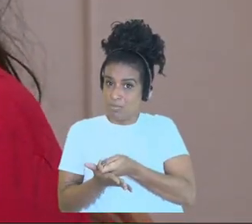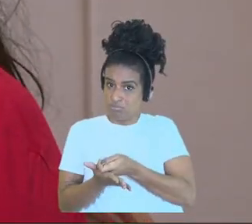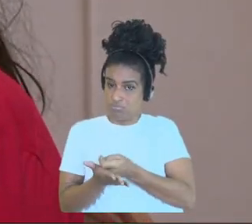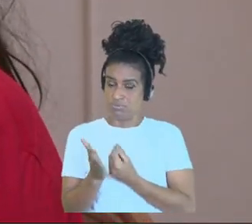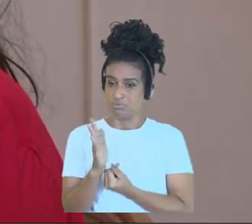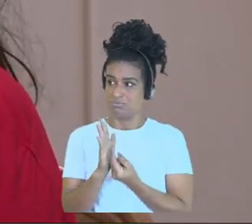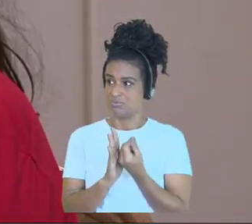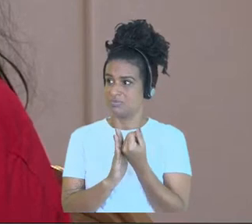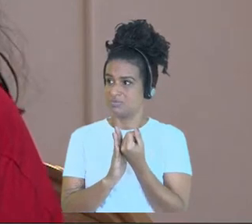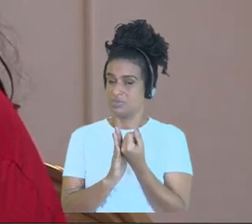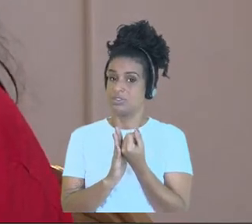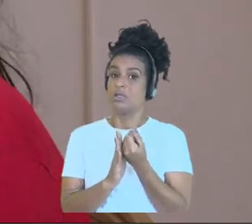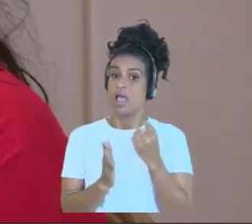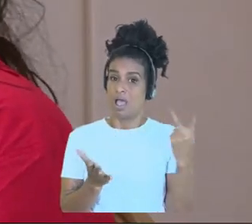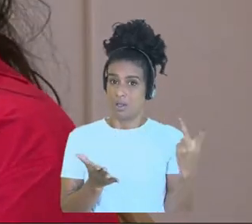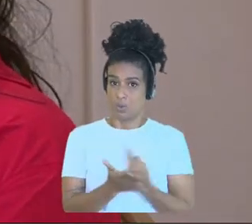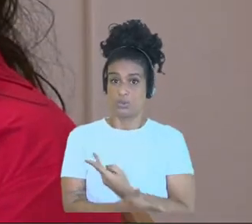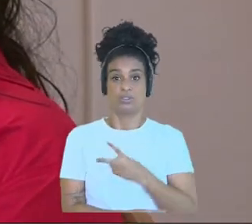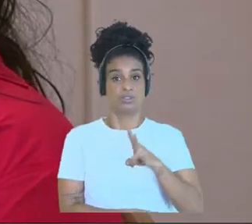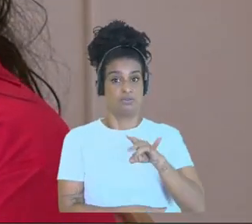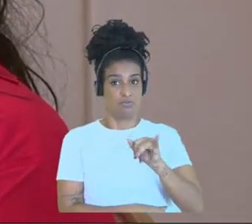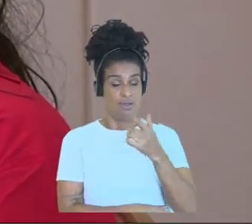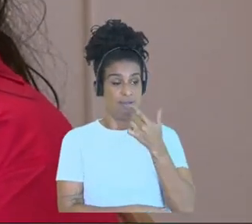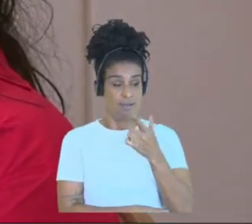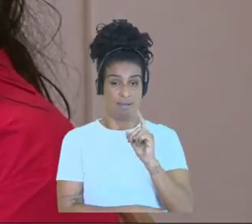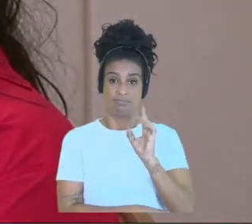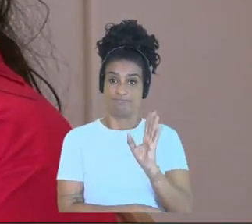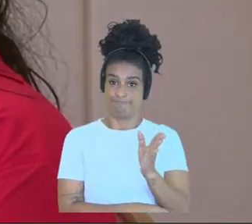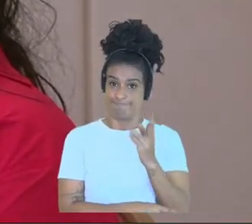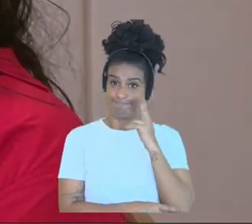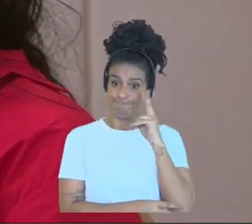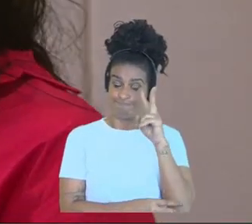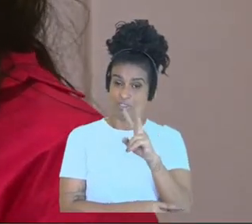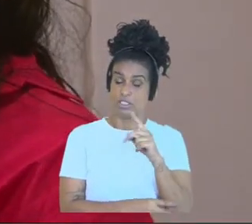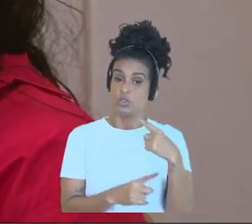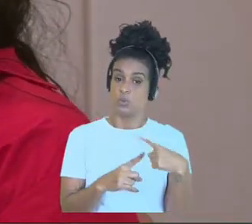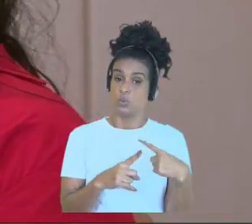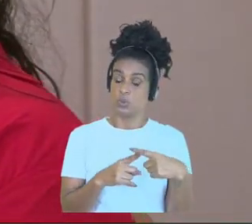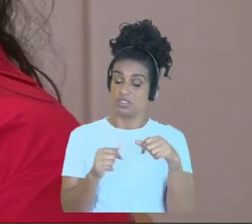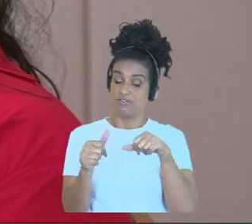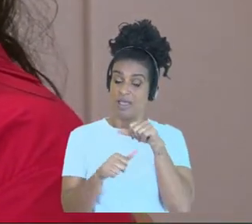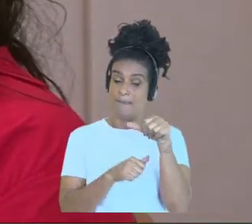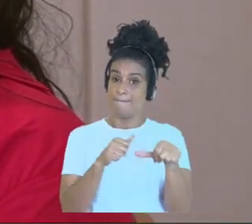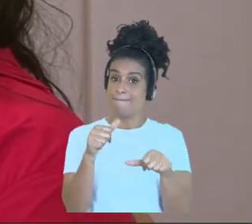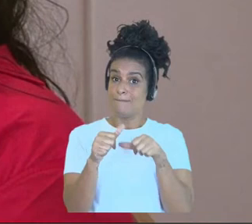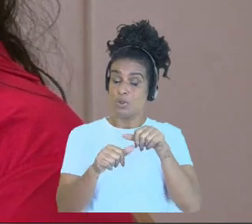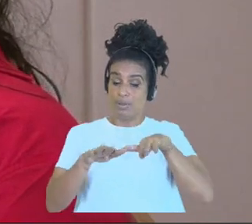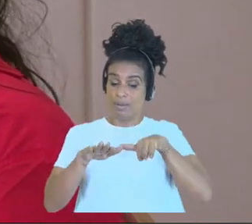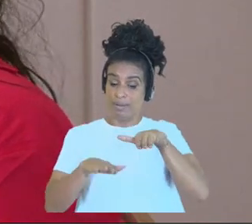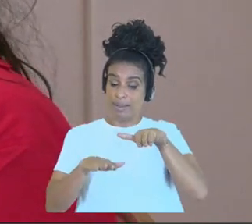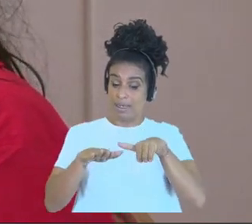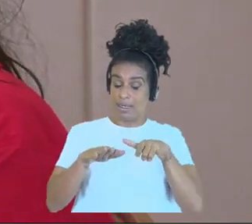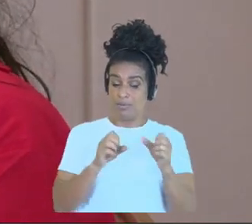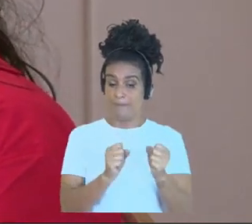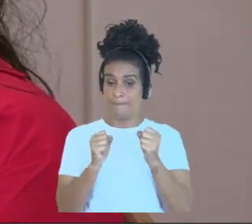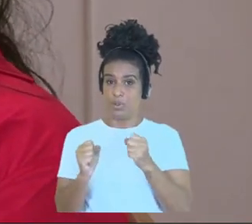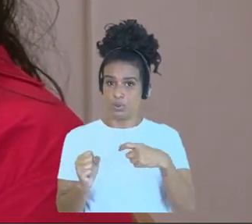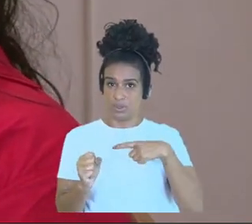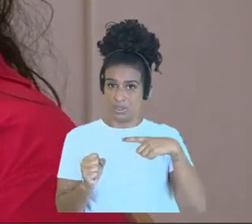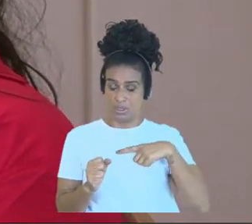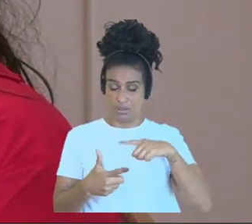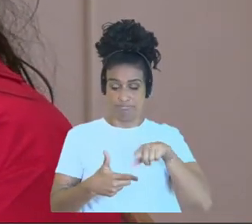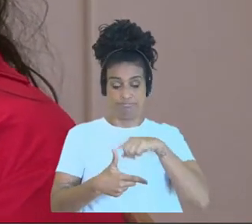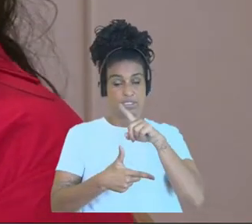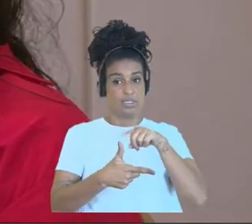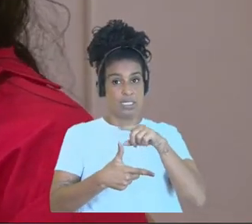Não, dito e feito. Significa que você vai mudar a proporcionalidade desse equilíbrio de poderes entre legislativo